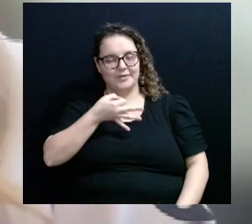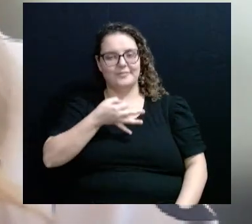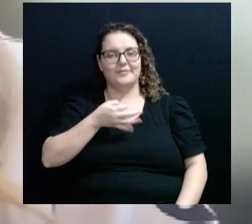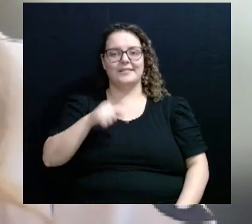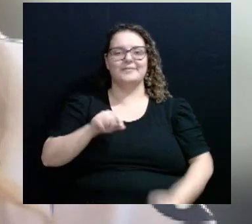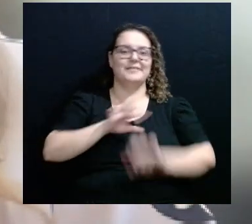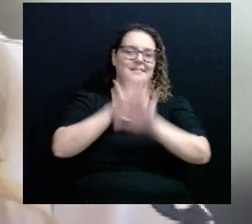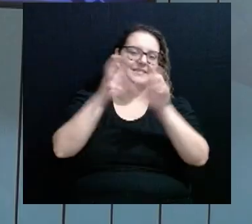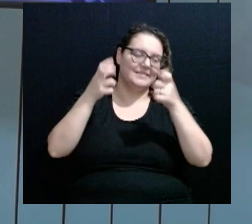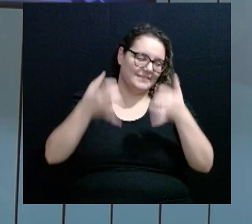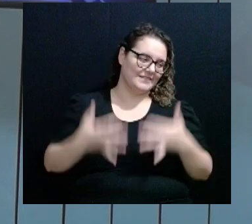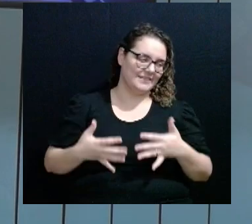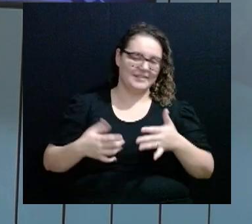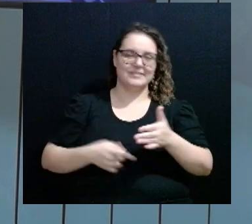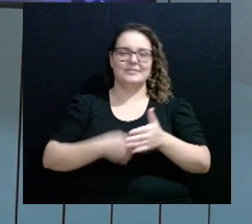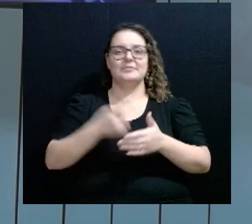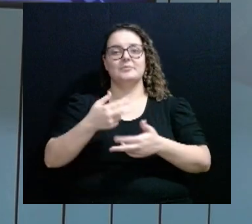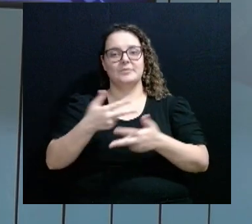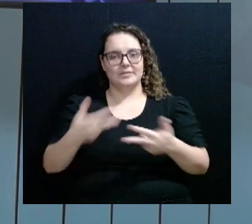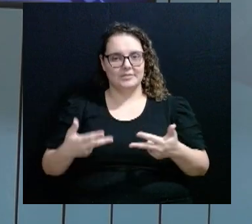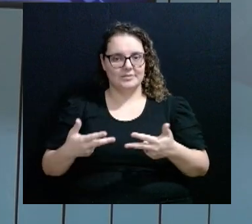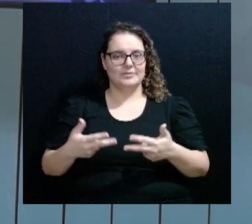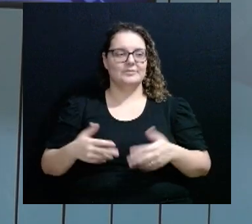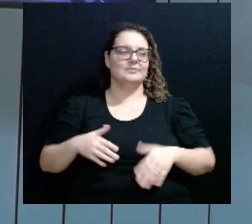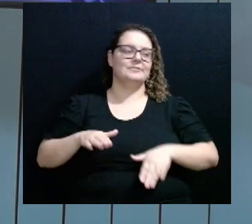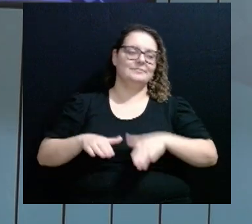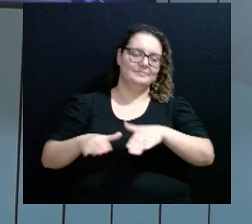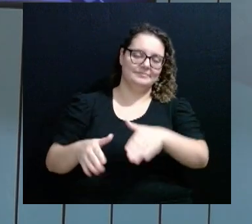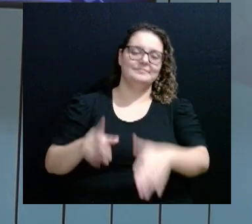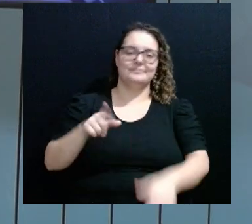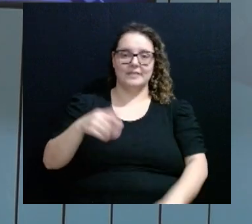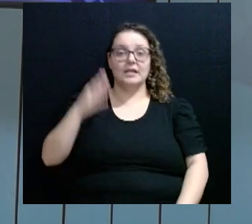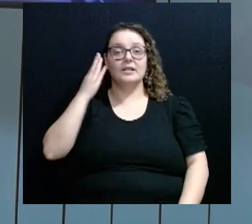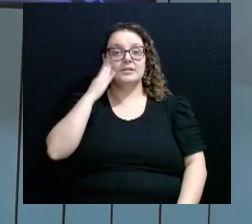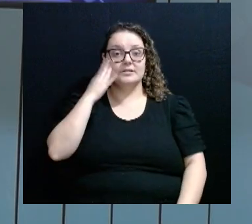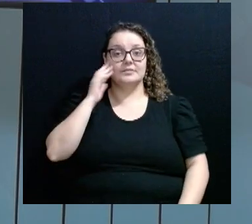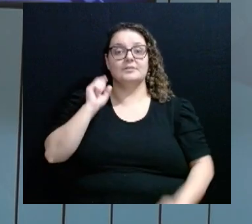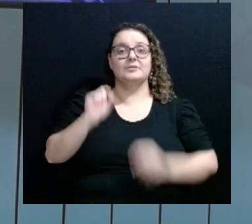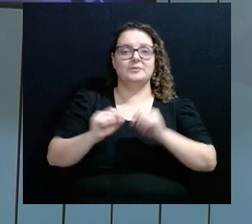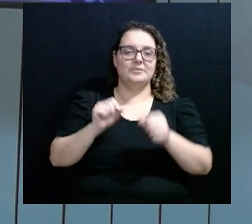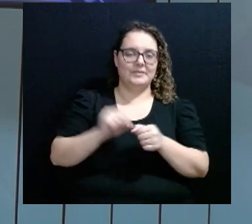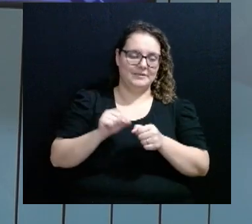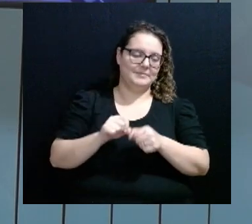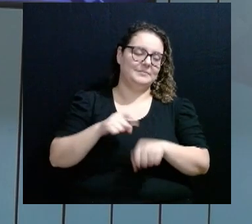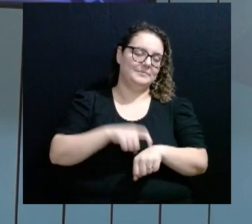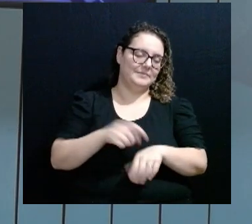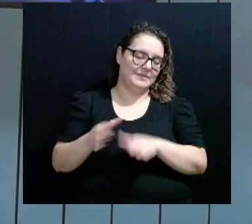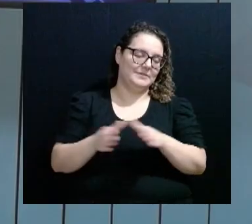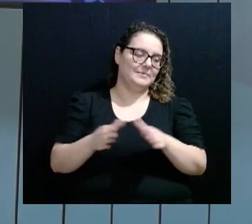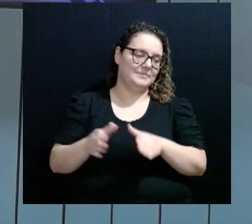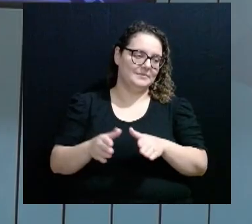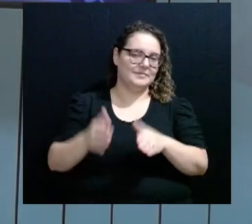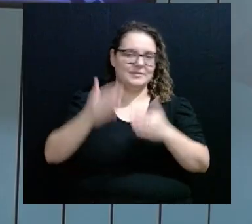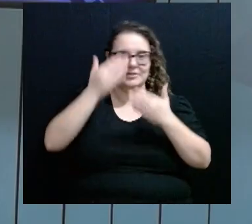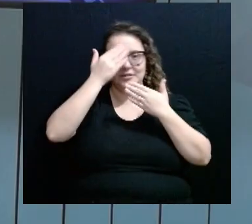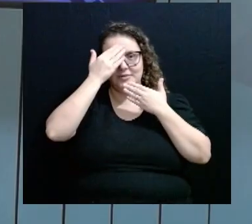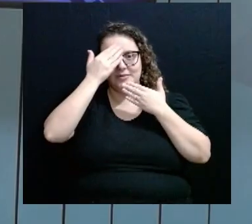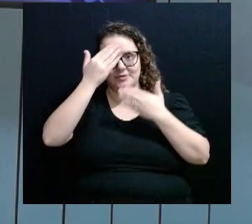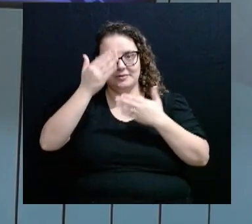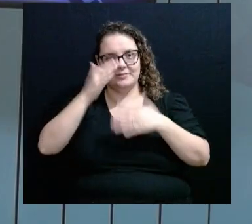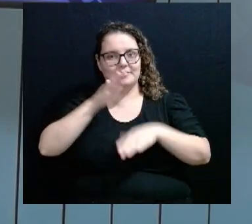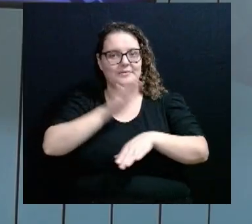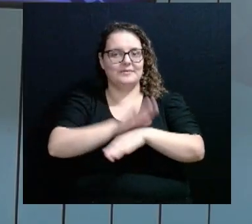pessoa. Perfeitamente, foi esclarecido, né? O primeiro ponto aí, o primeiro passo é saber o que fazer nessas